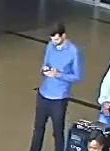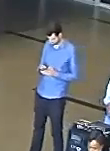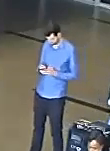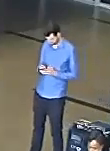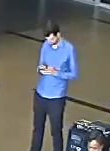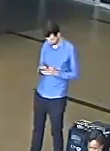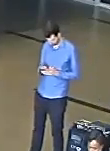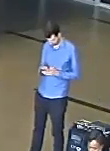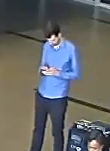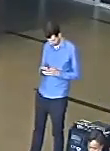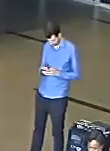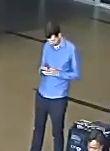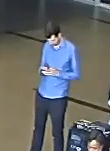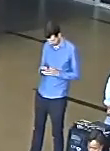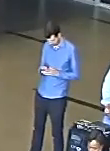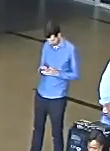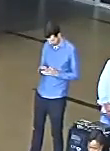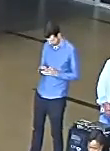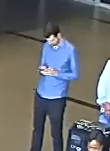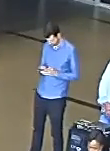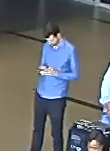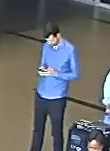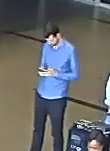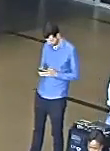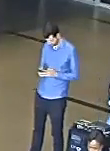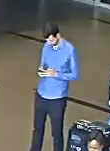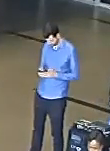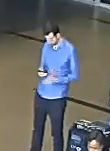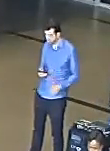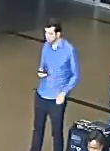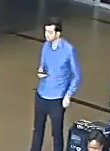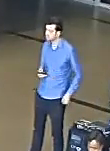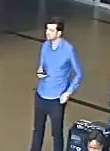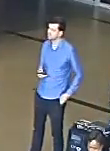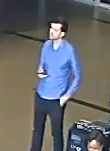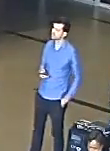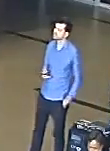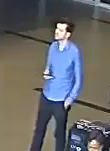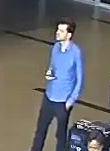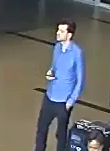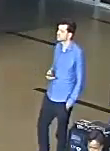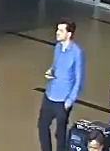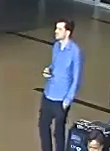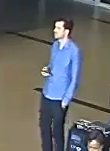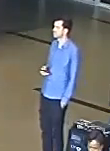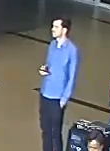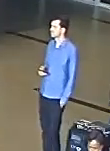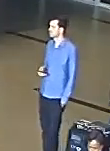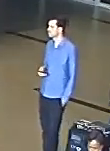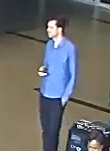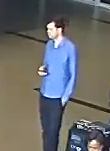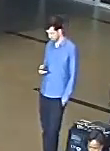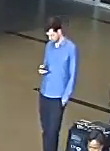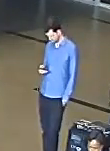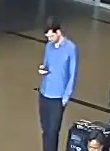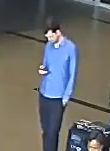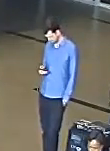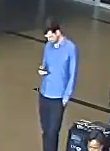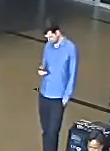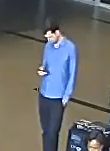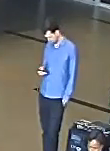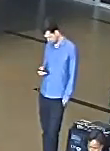gerenciamento eh o controle a regulação está a cargo da secretaria de transporte e obras públicas eh que